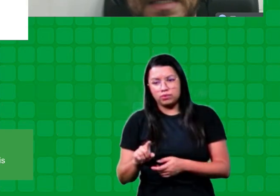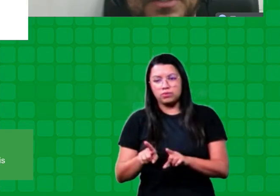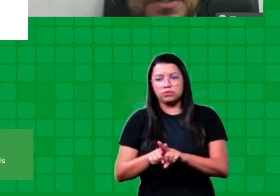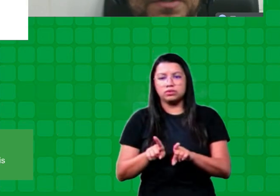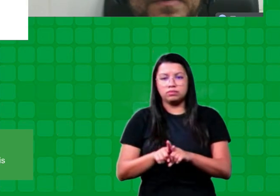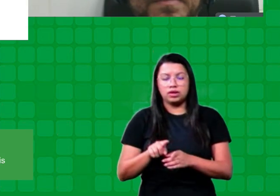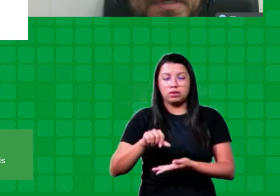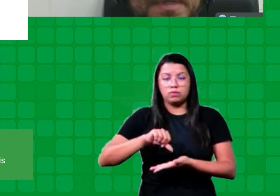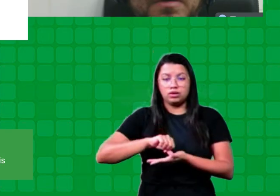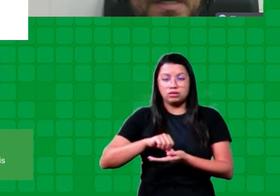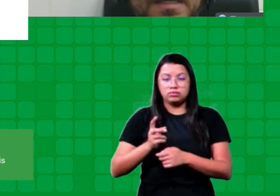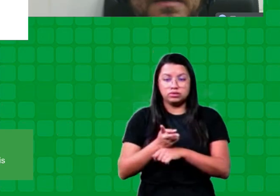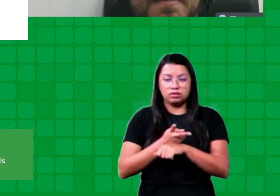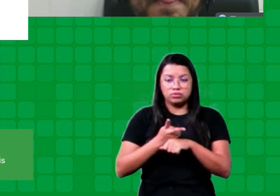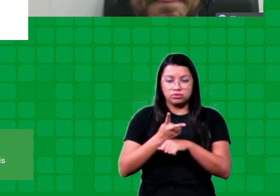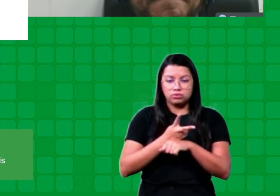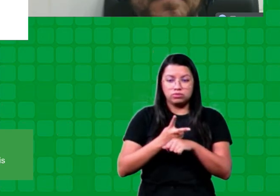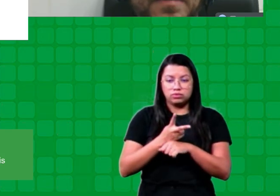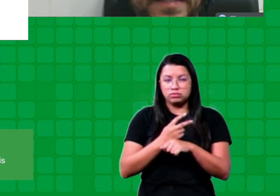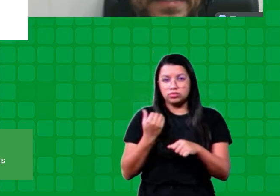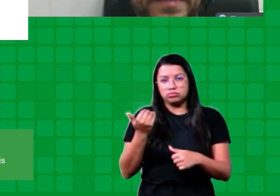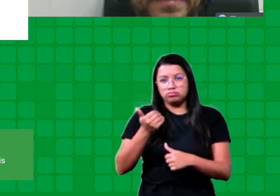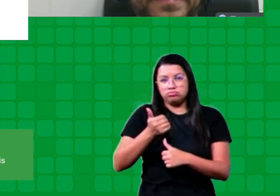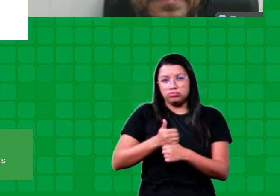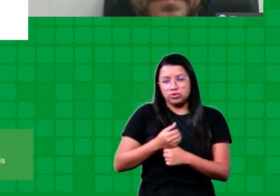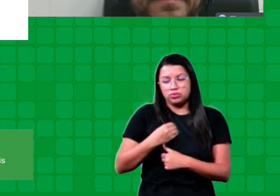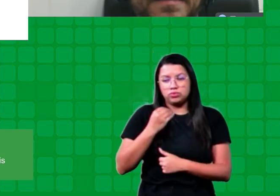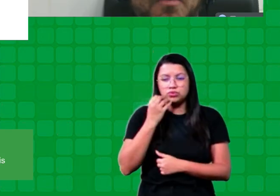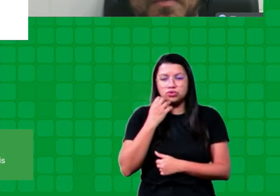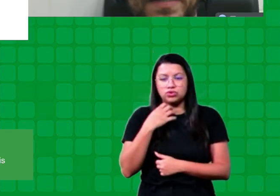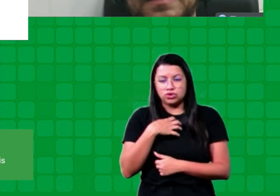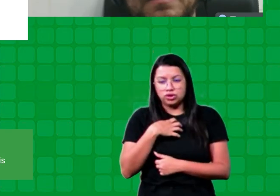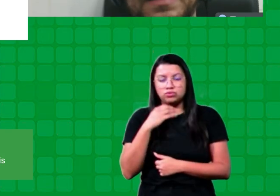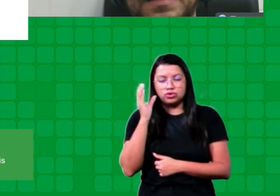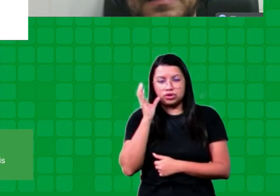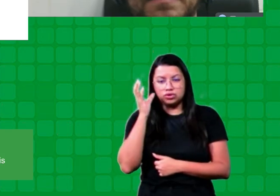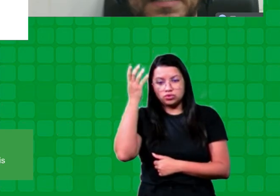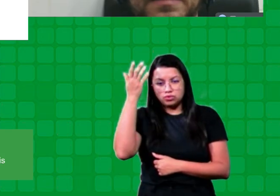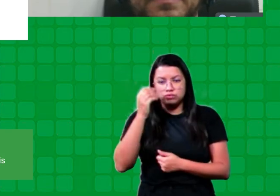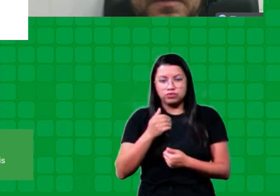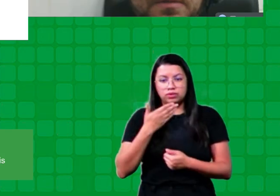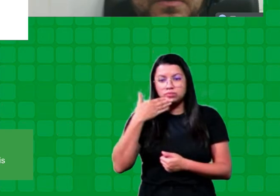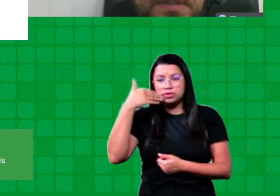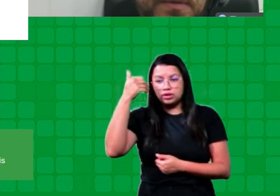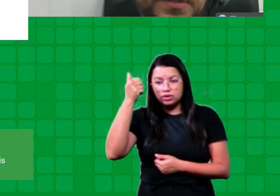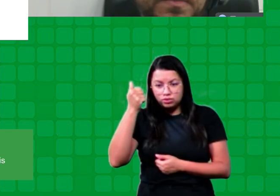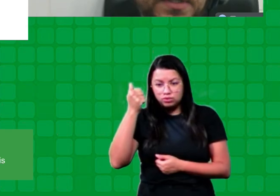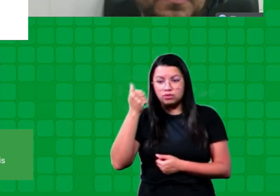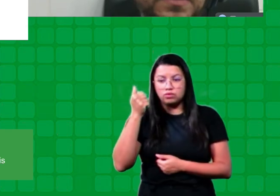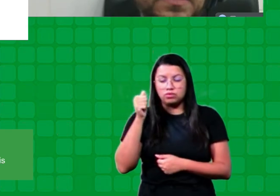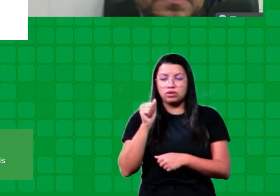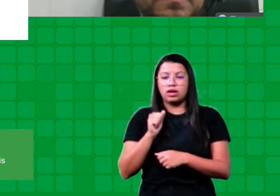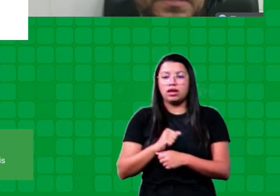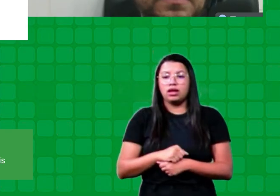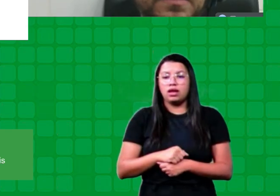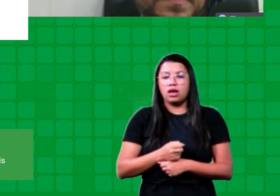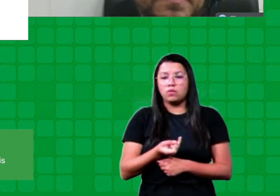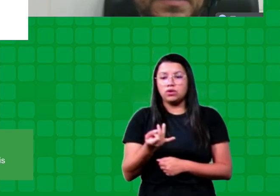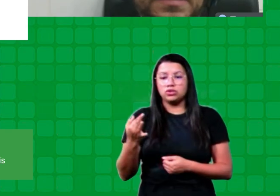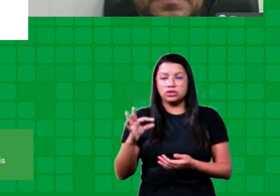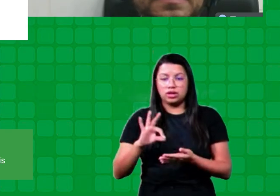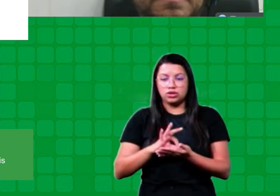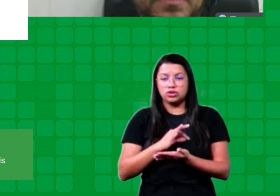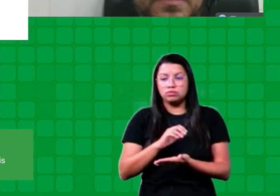uma alternativa para melhorar a ocupação dessas matrículas, consequentemente melhorando o êxito